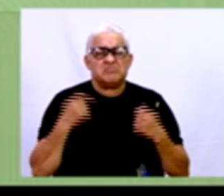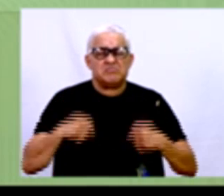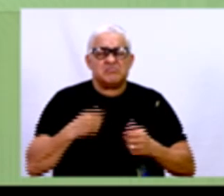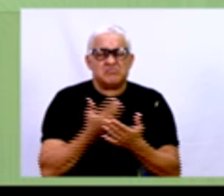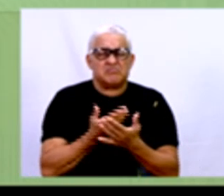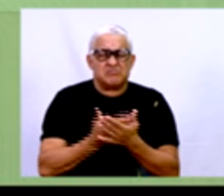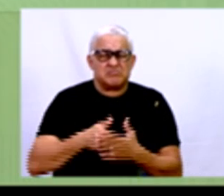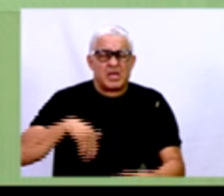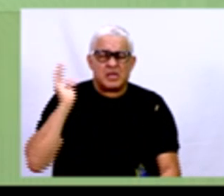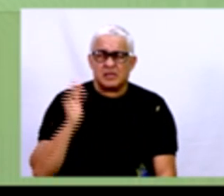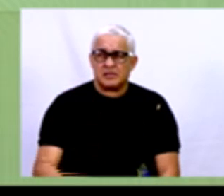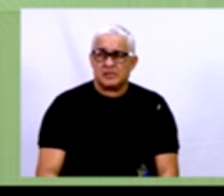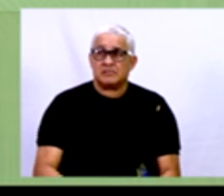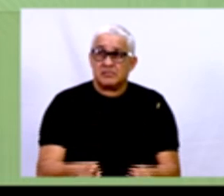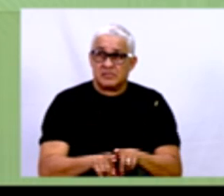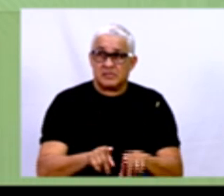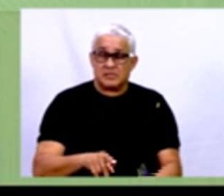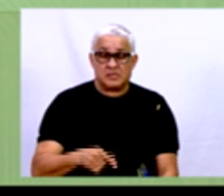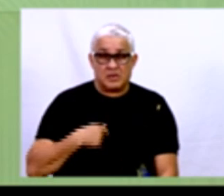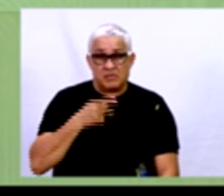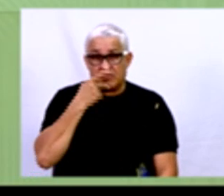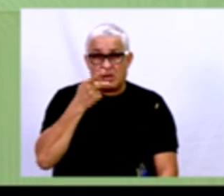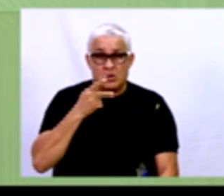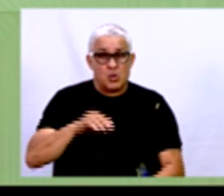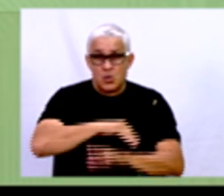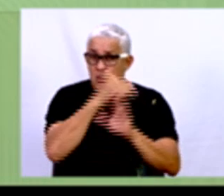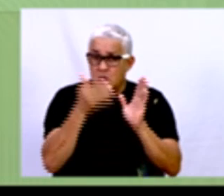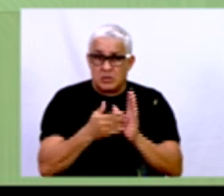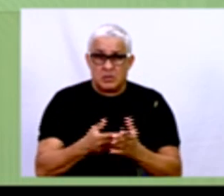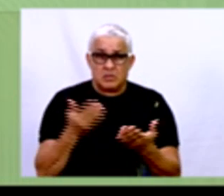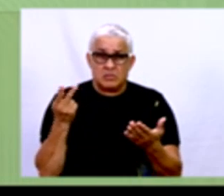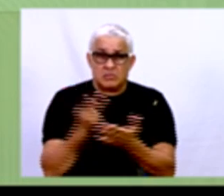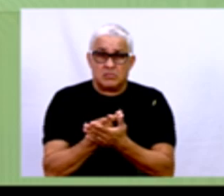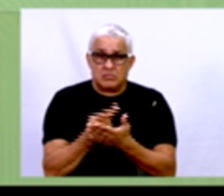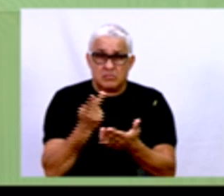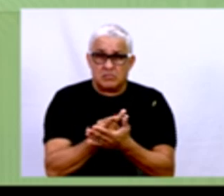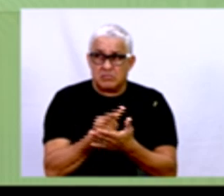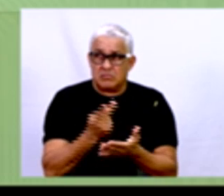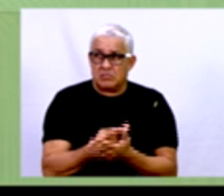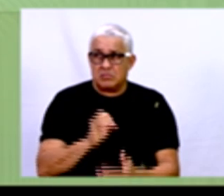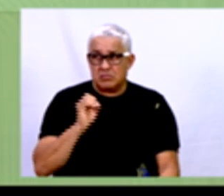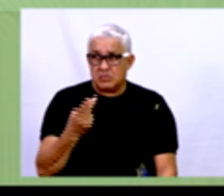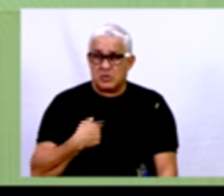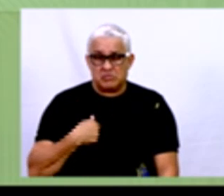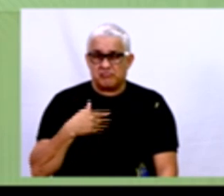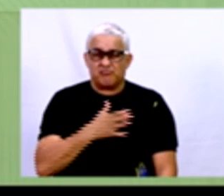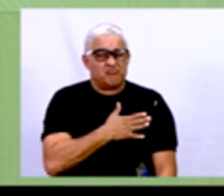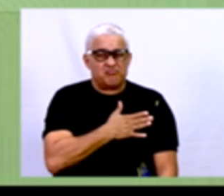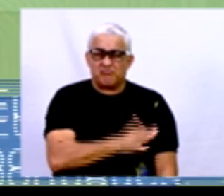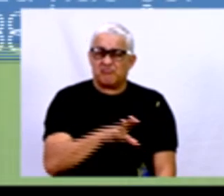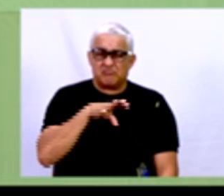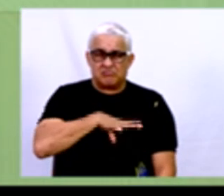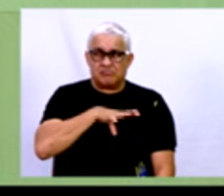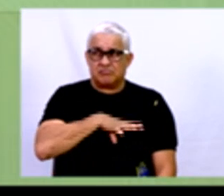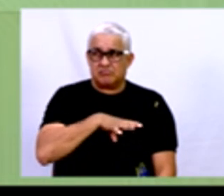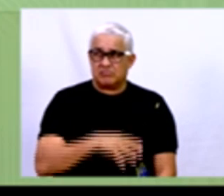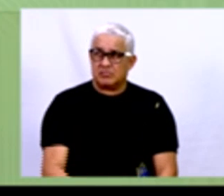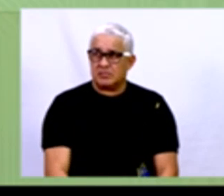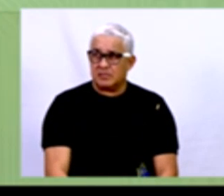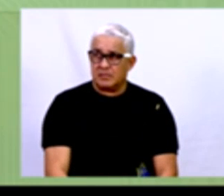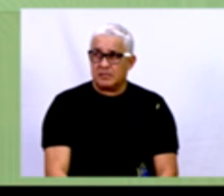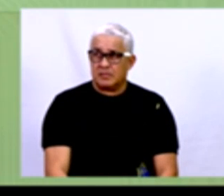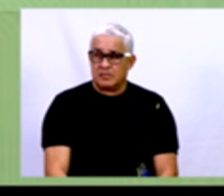isso? Ou ainda, eu falo tudo errado. Ou, eu não gosto de português.